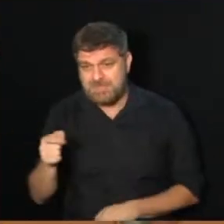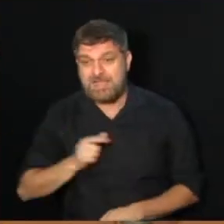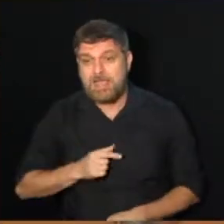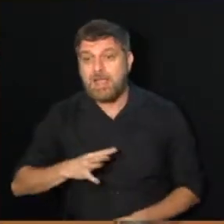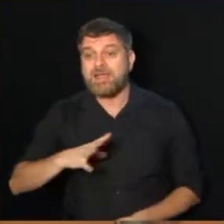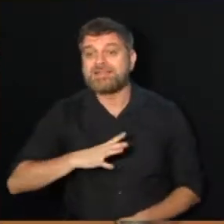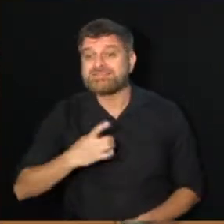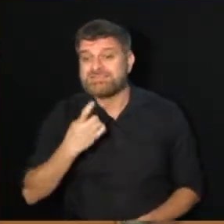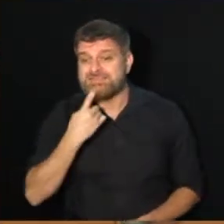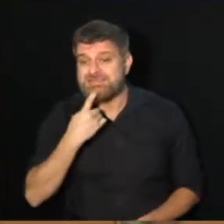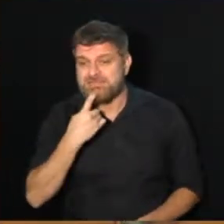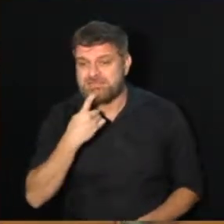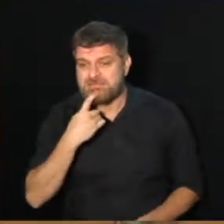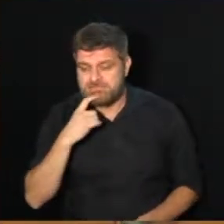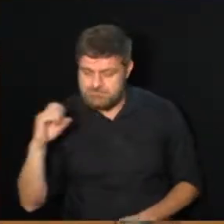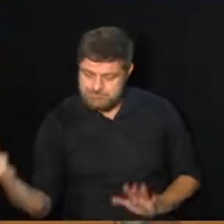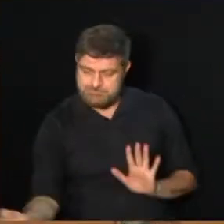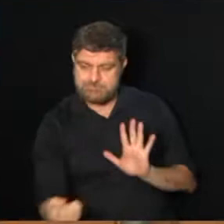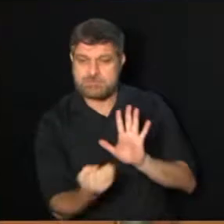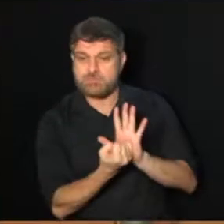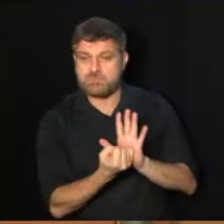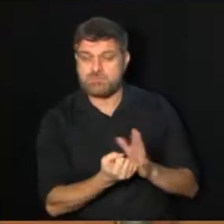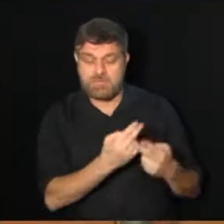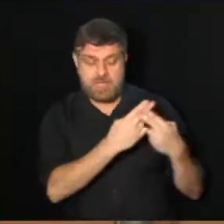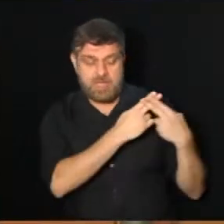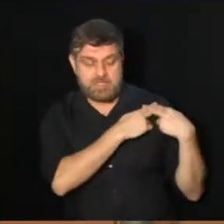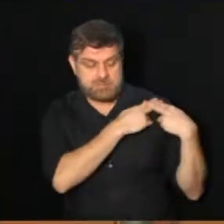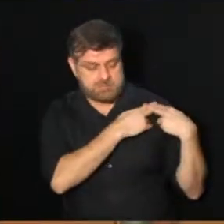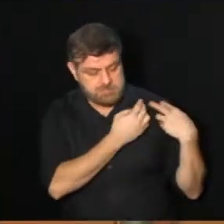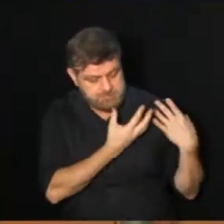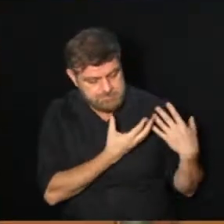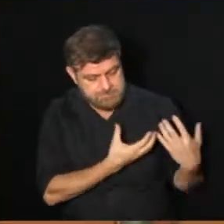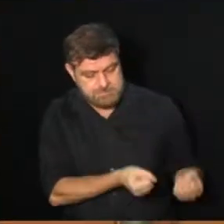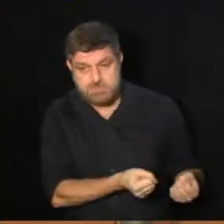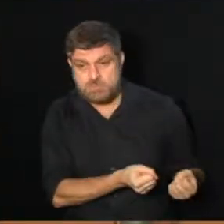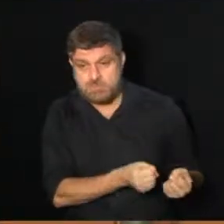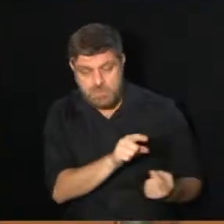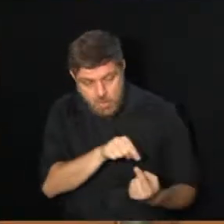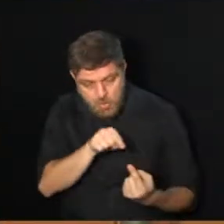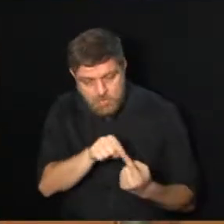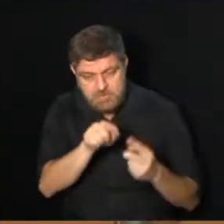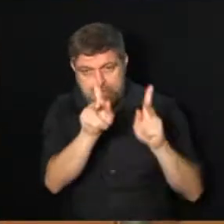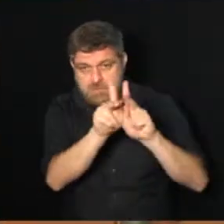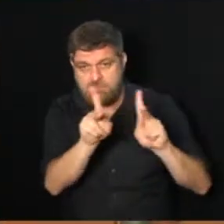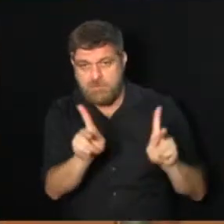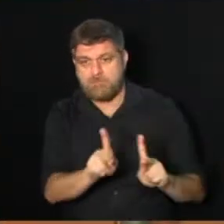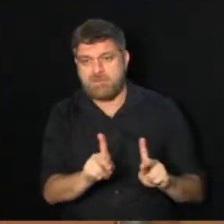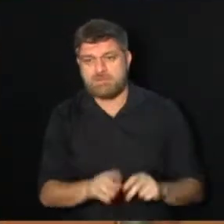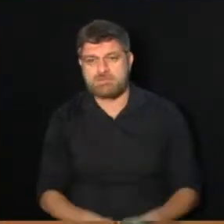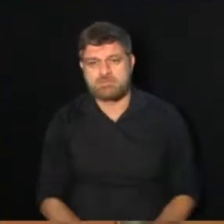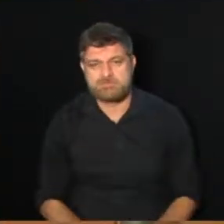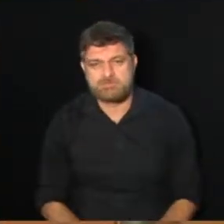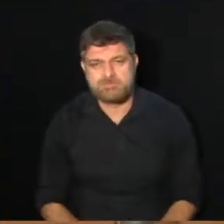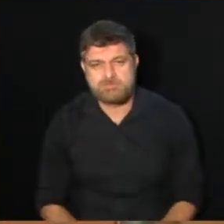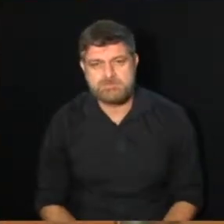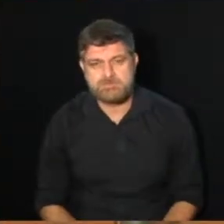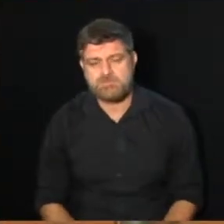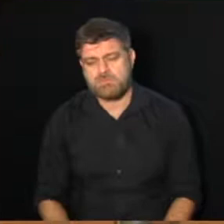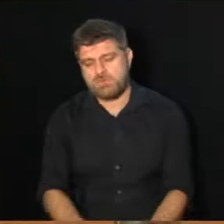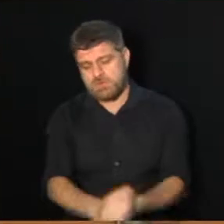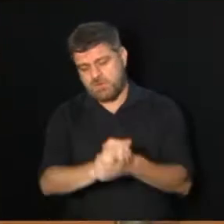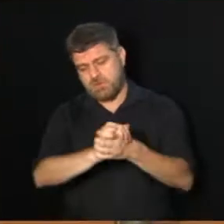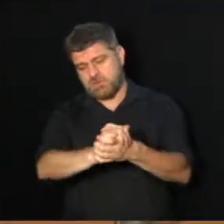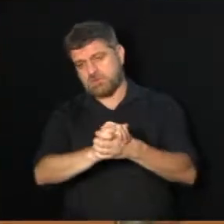cidade, assumindo o seu papel aí, o seu compromisso com a cidade da paz. Então, é mais assim, parabenizar